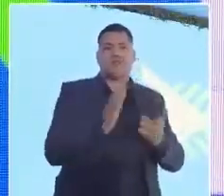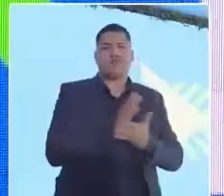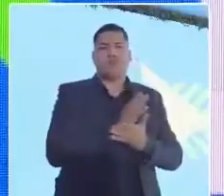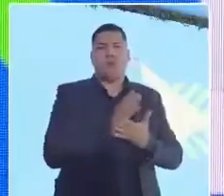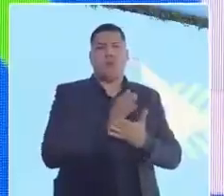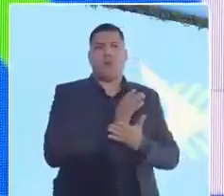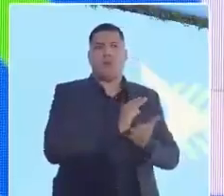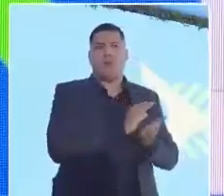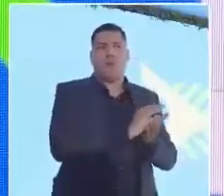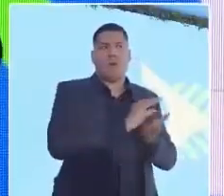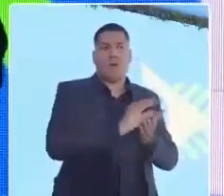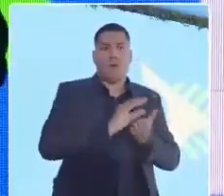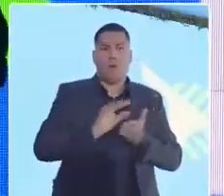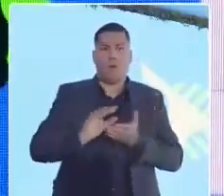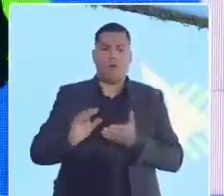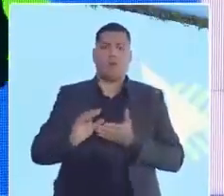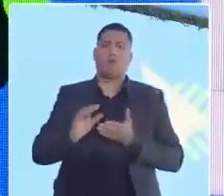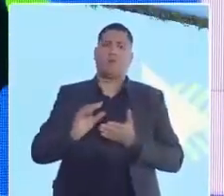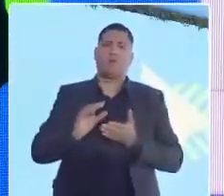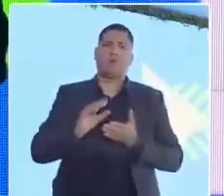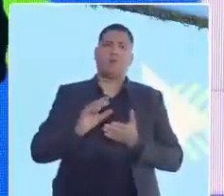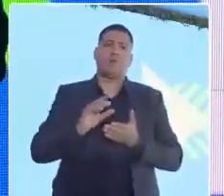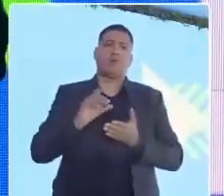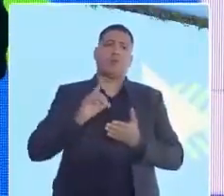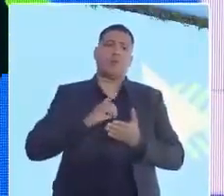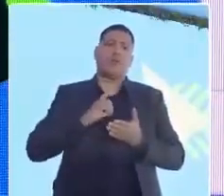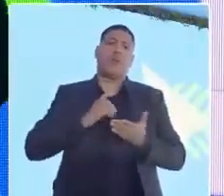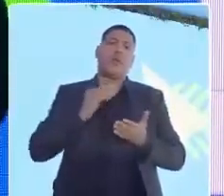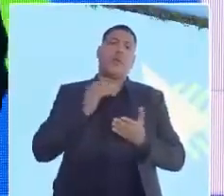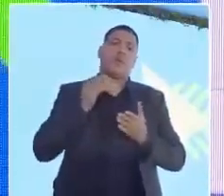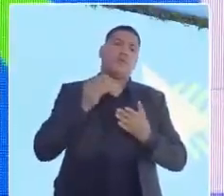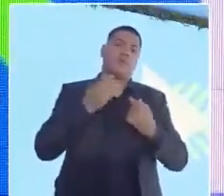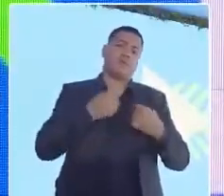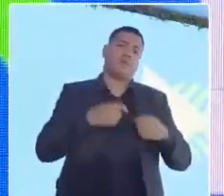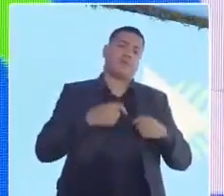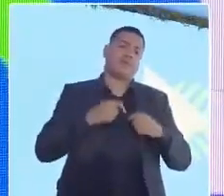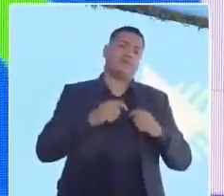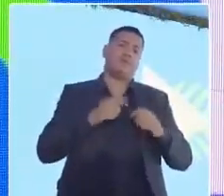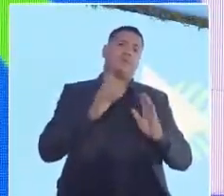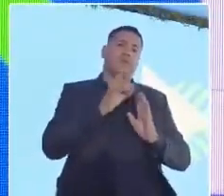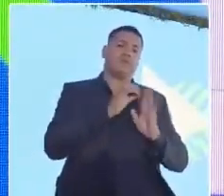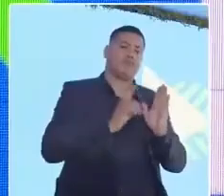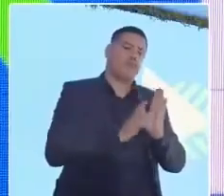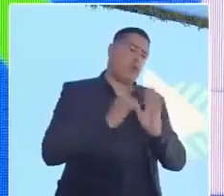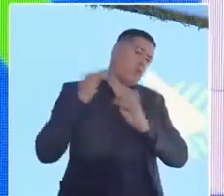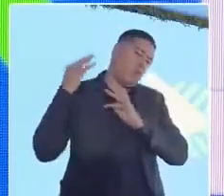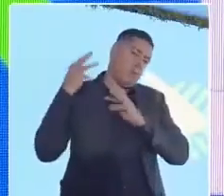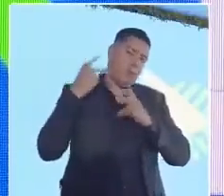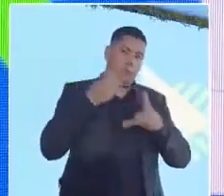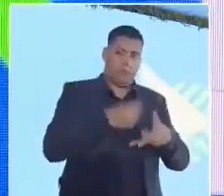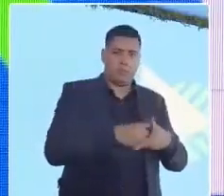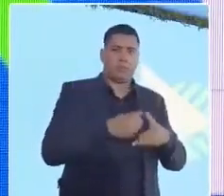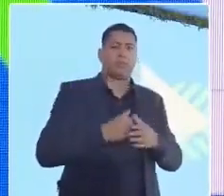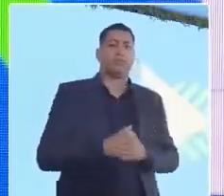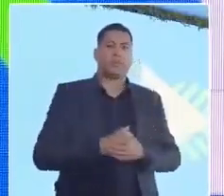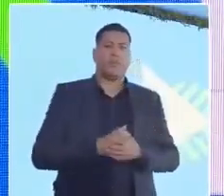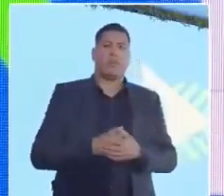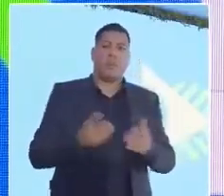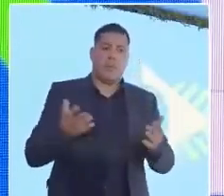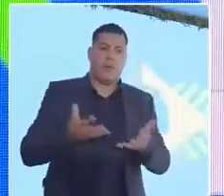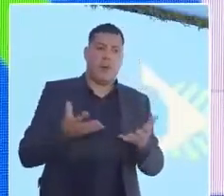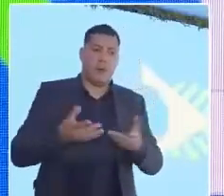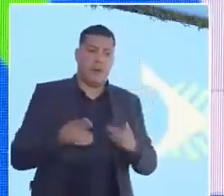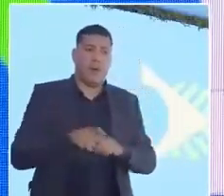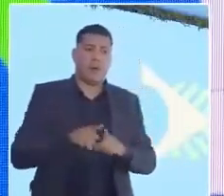lenta nas últimas décadas e agora a esse cenário a gente tem que acrescentar um